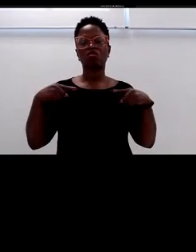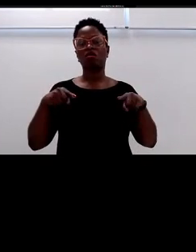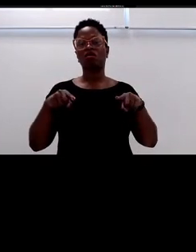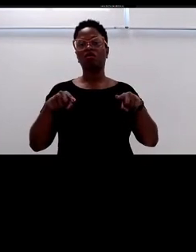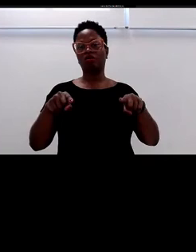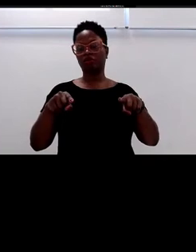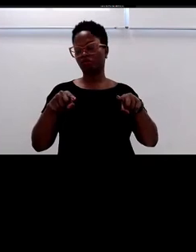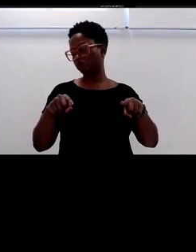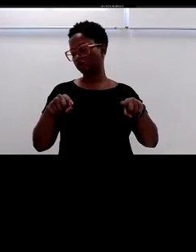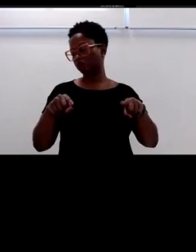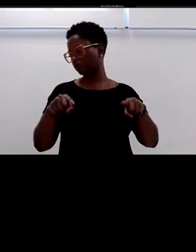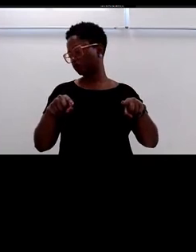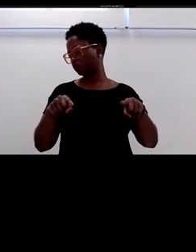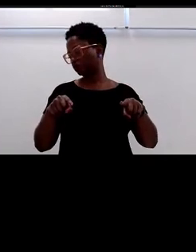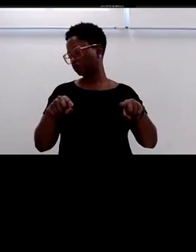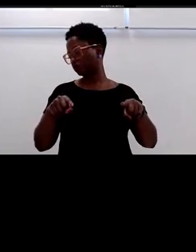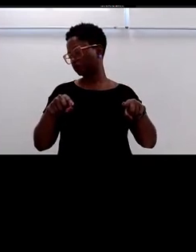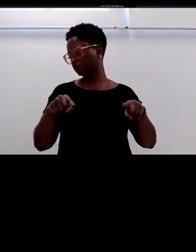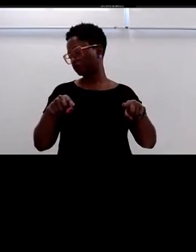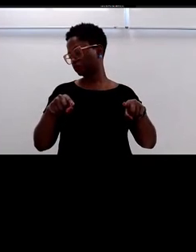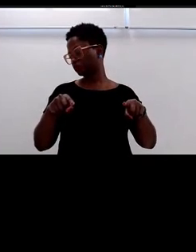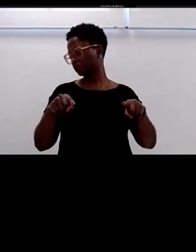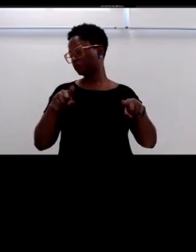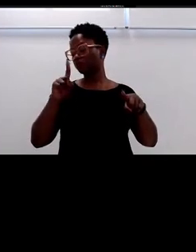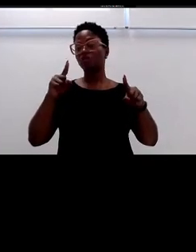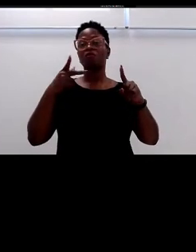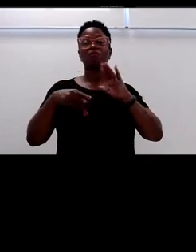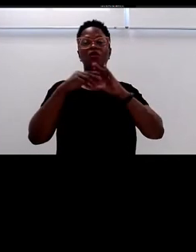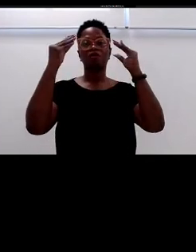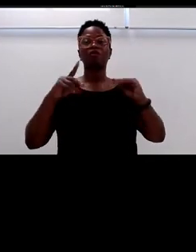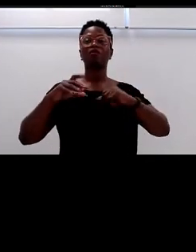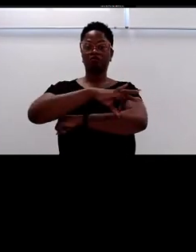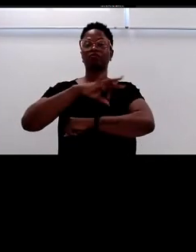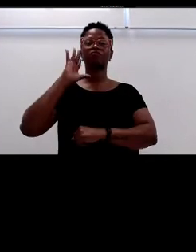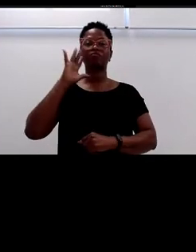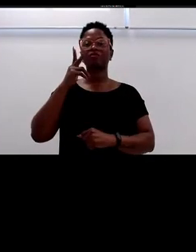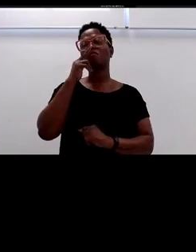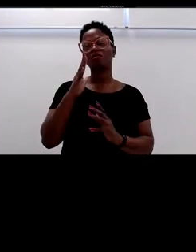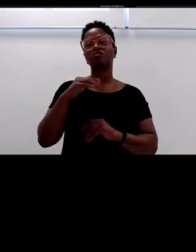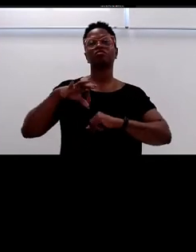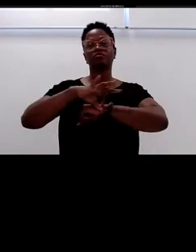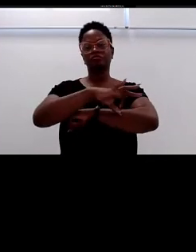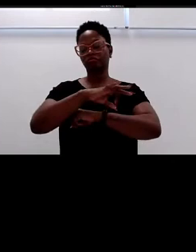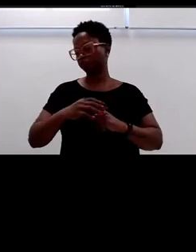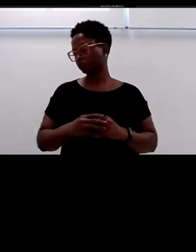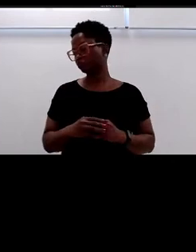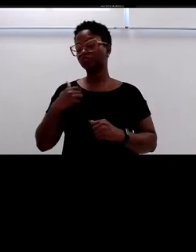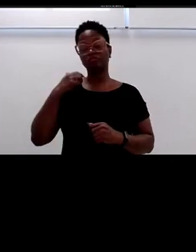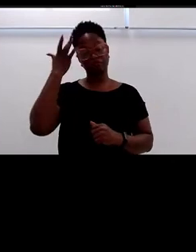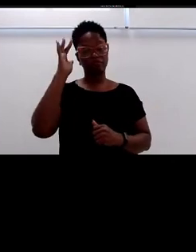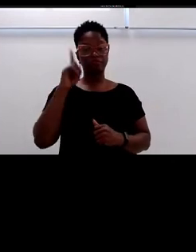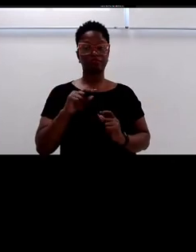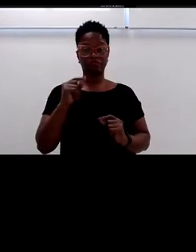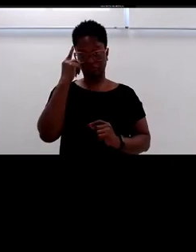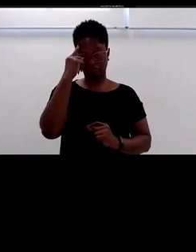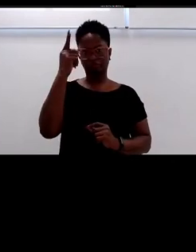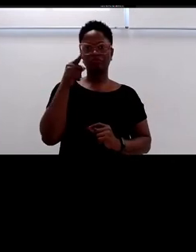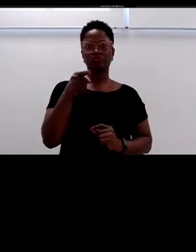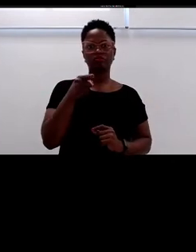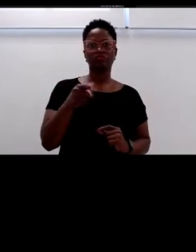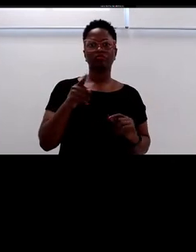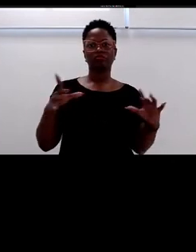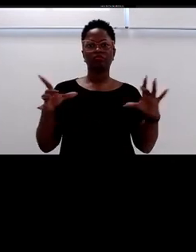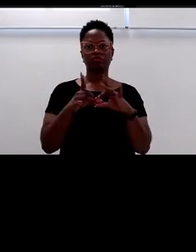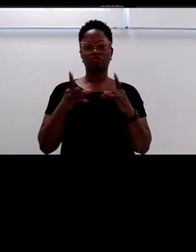composição que é arquitetônica, né? O pensamento mesmo de arquitetura. Eu acho que a ideia é essa junção de todos